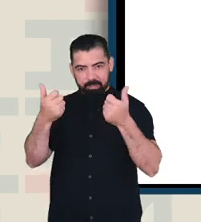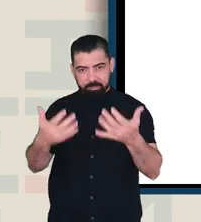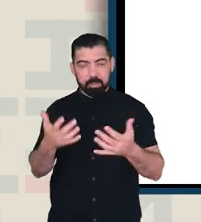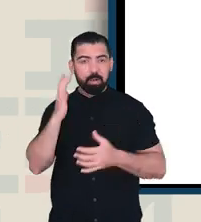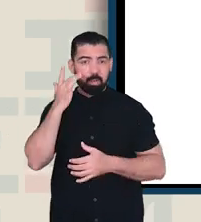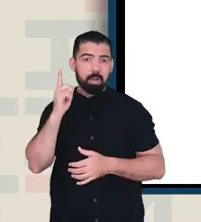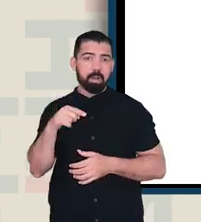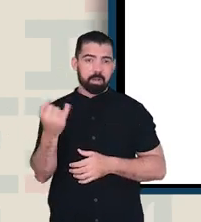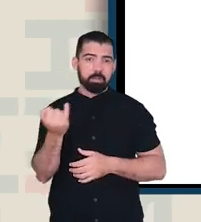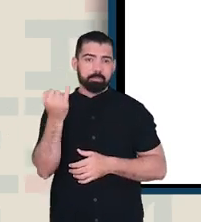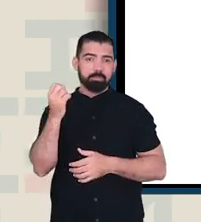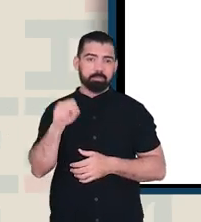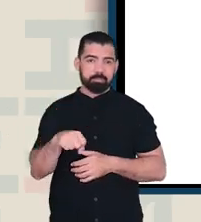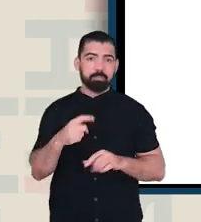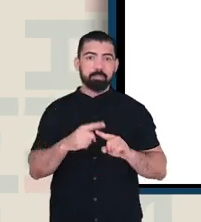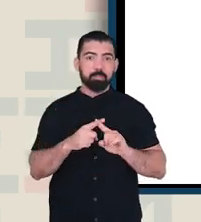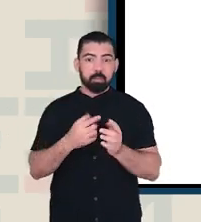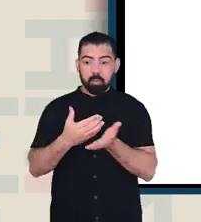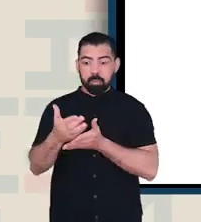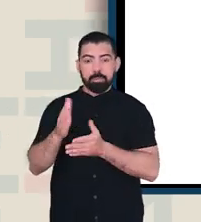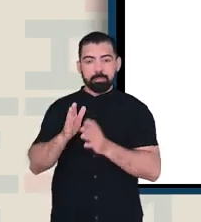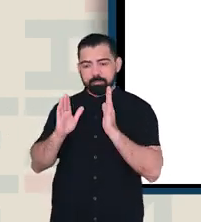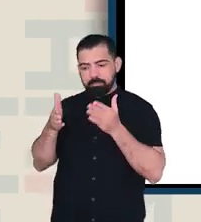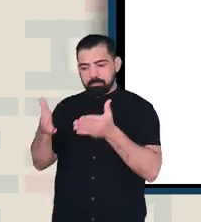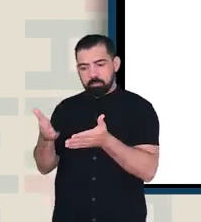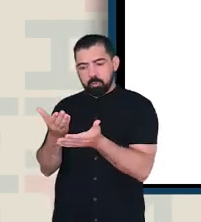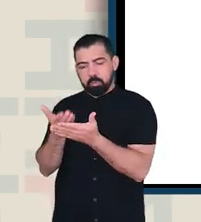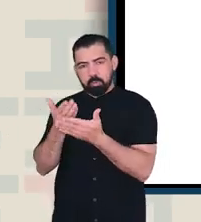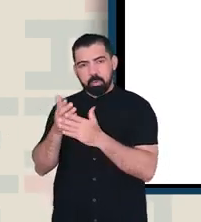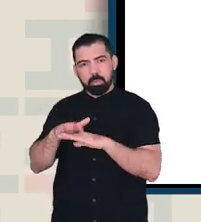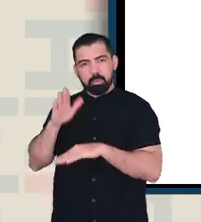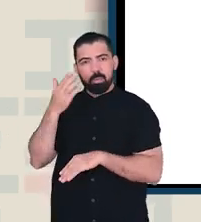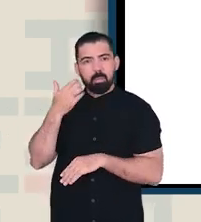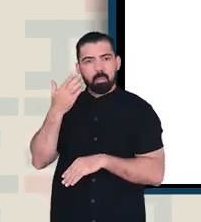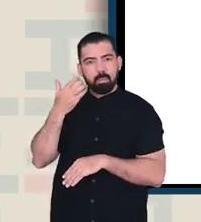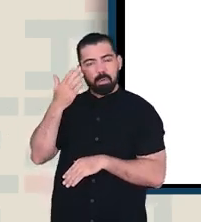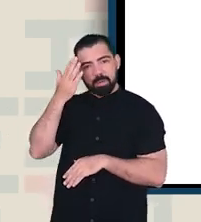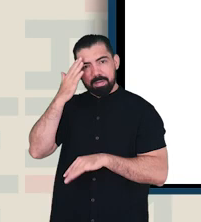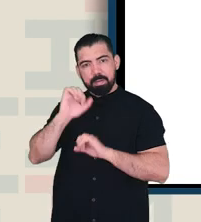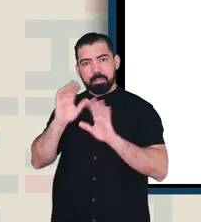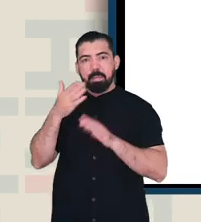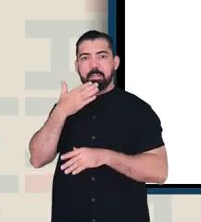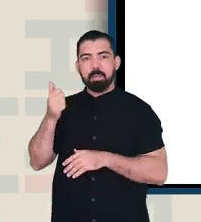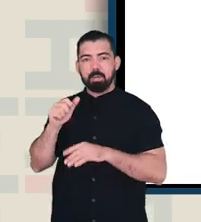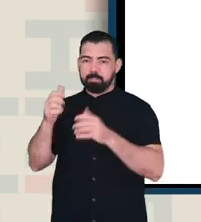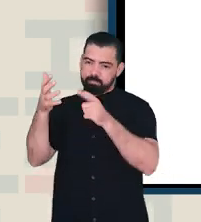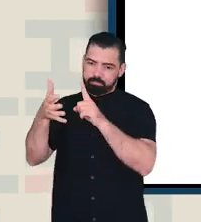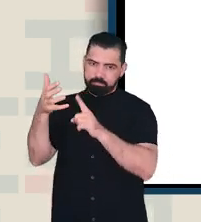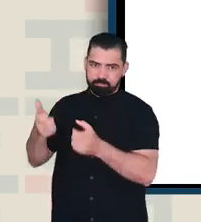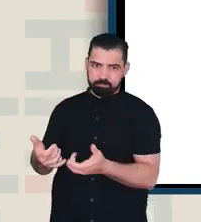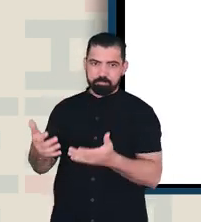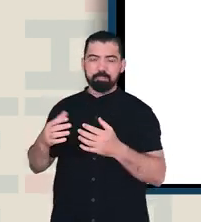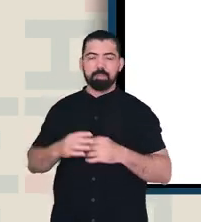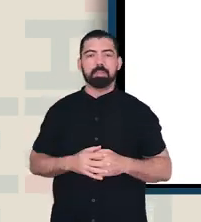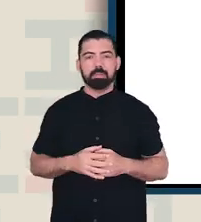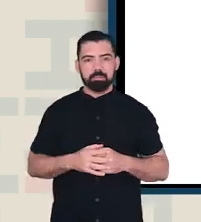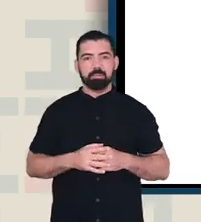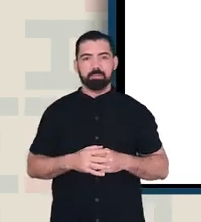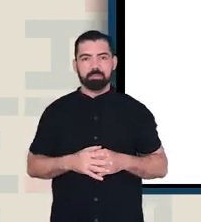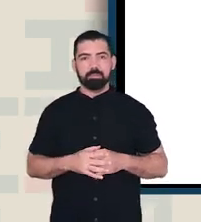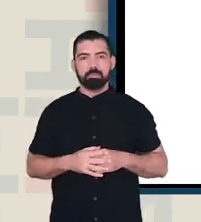interessante porque começamos a entrar mais, a entender um pouco melhor todo esse discurso.